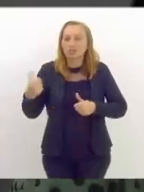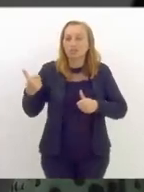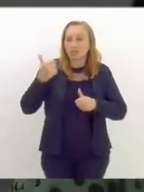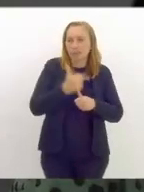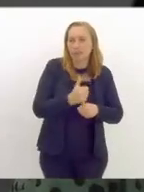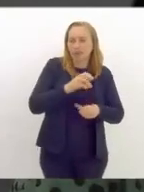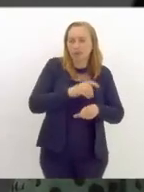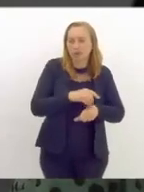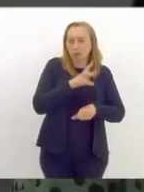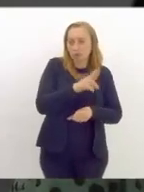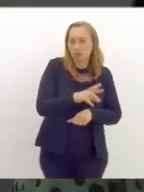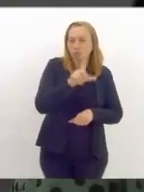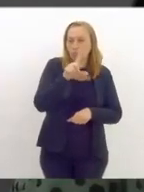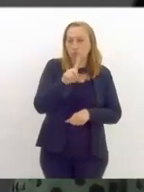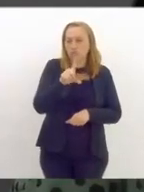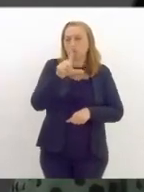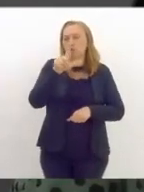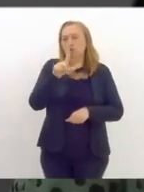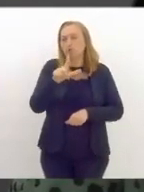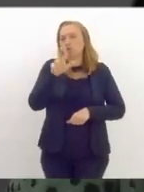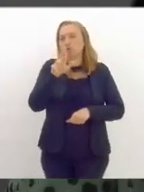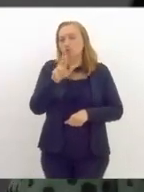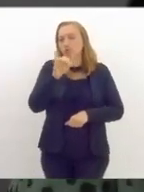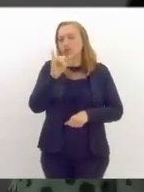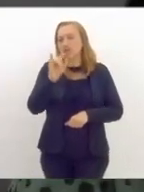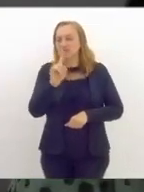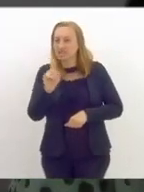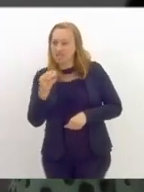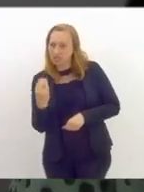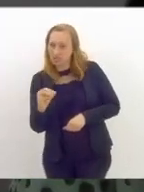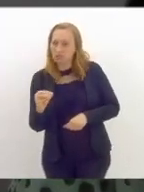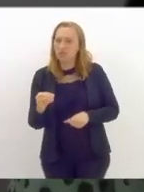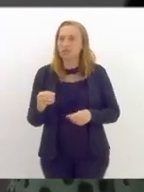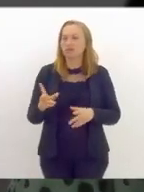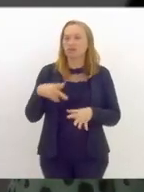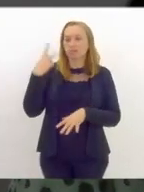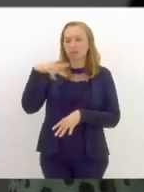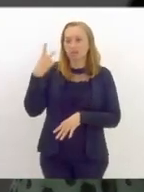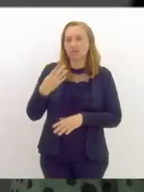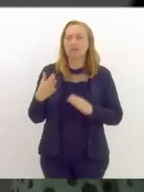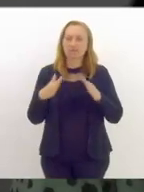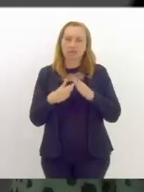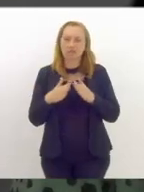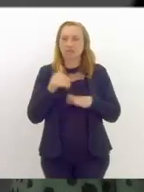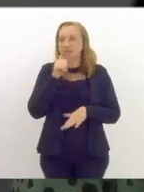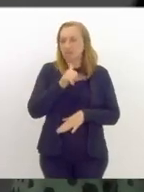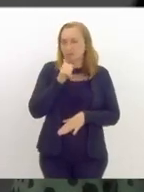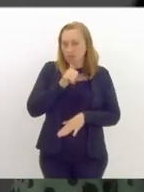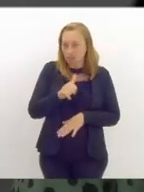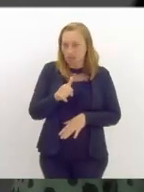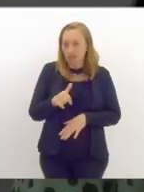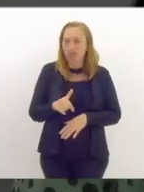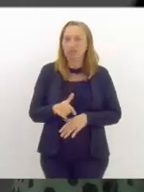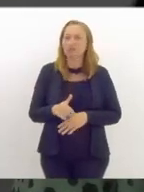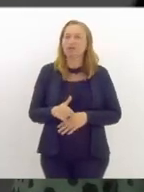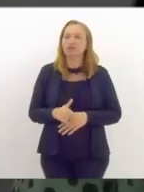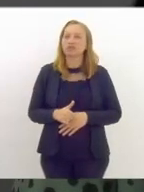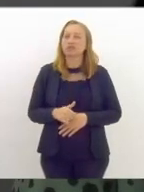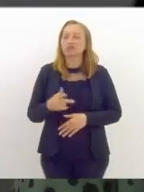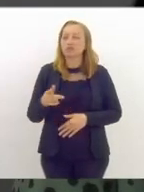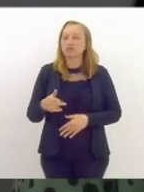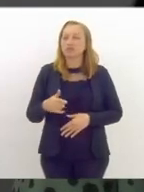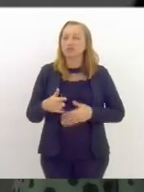Dr. Luizinho. E a pessoa que as parlamentares e aqui nessa casa, as mulheres tiveram protagonismo